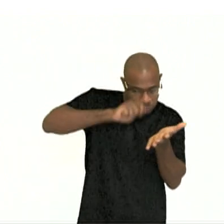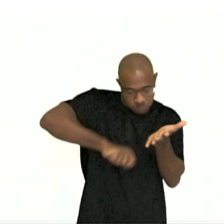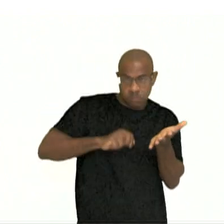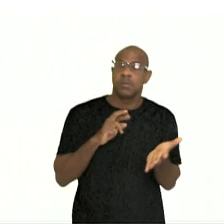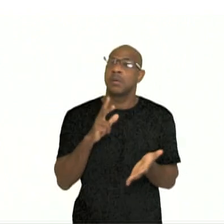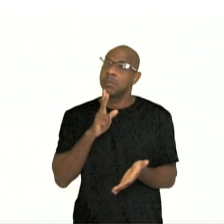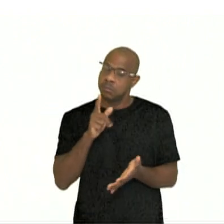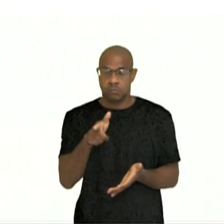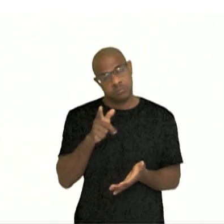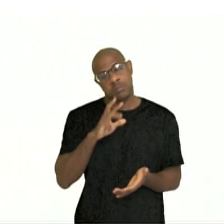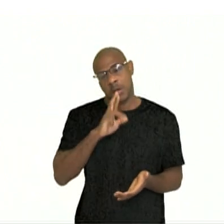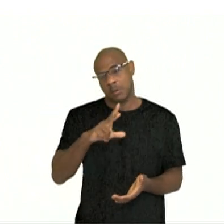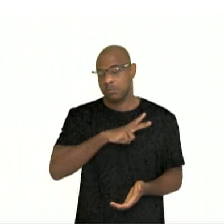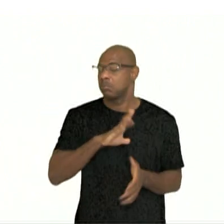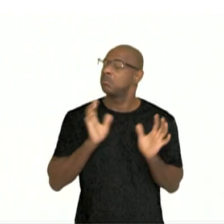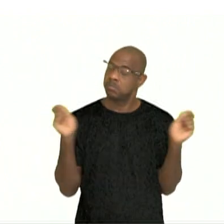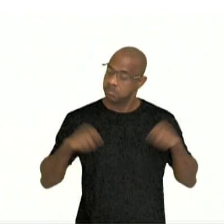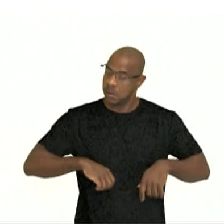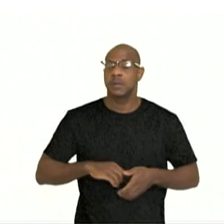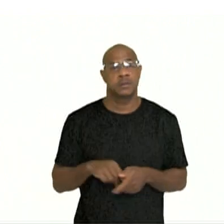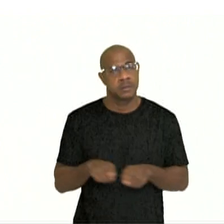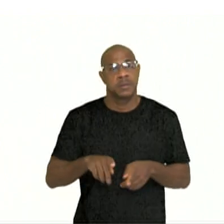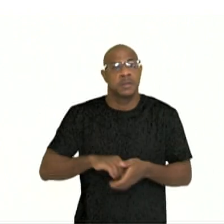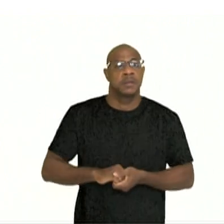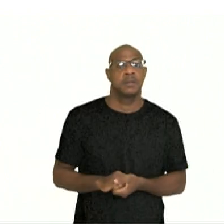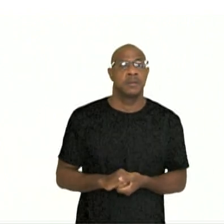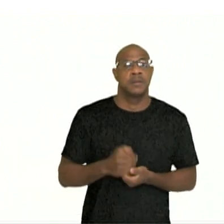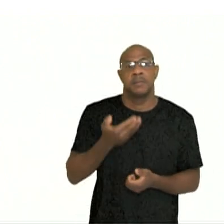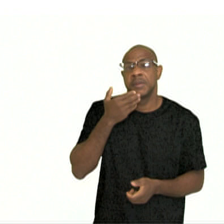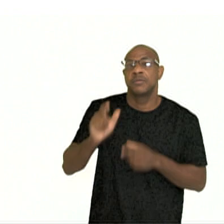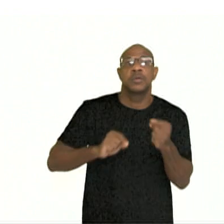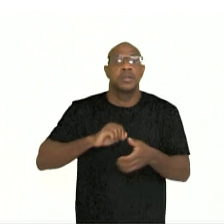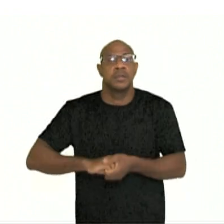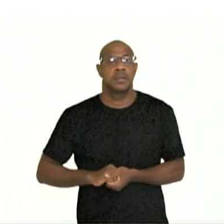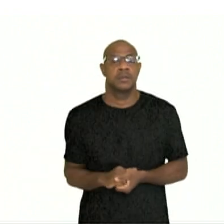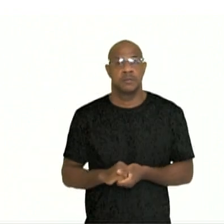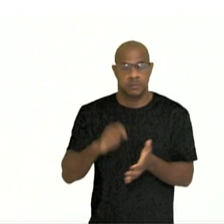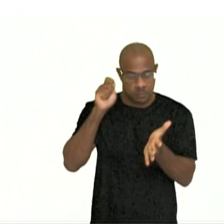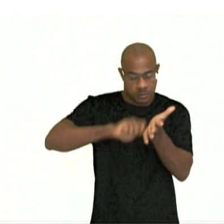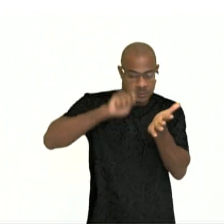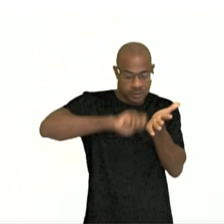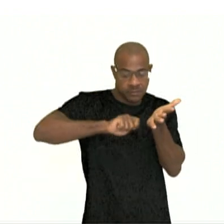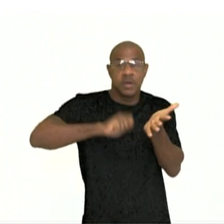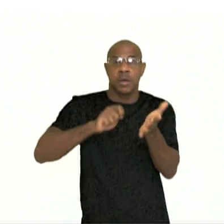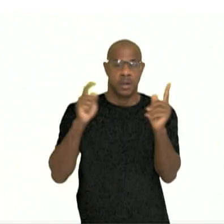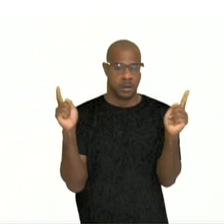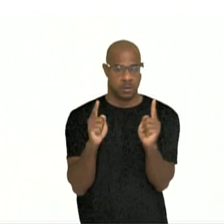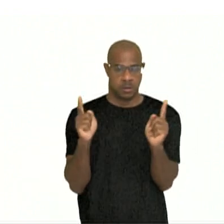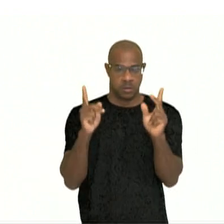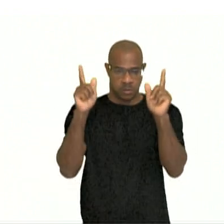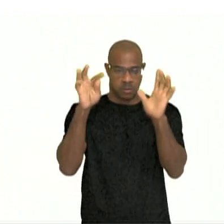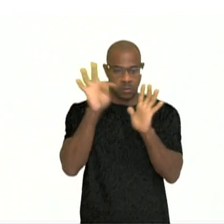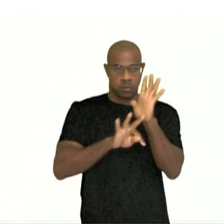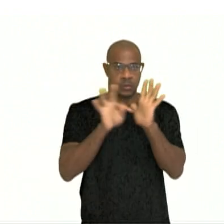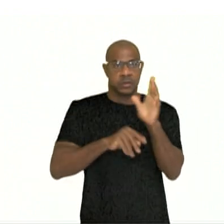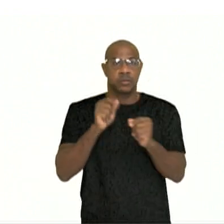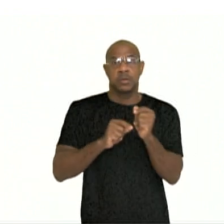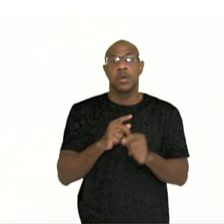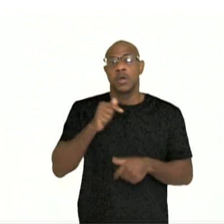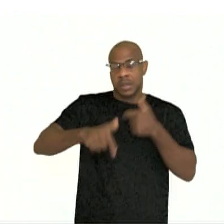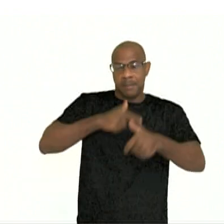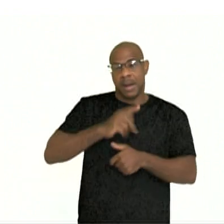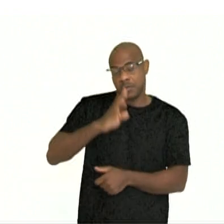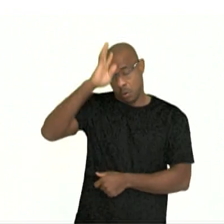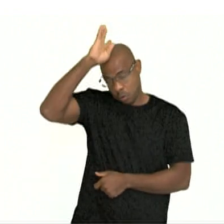com as palavrinhas de vocês. Então, aqui eu pedi para vocês escreverem um parágrafo sobre o trabalho em Roma nesse